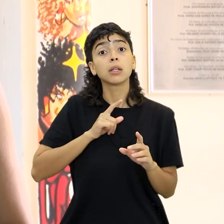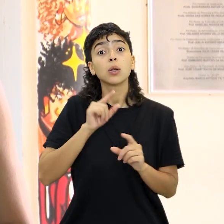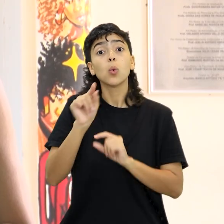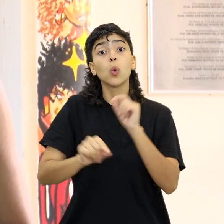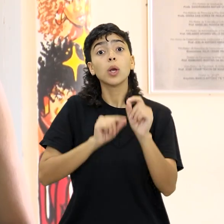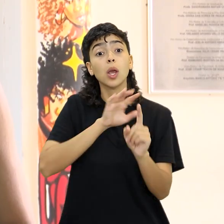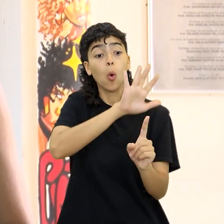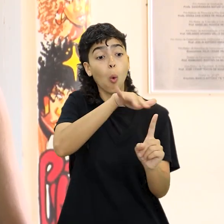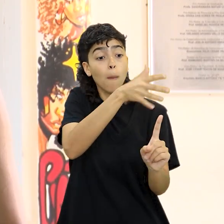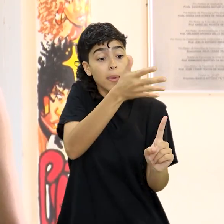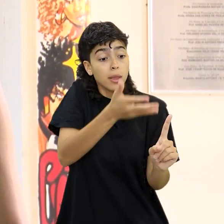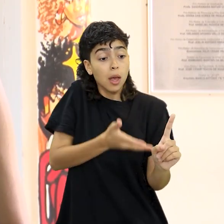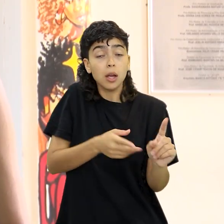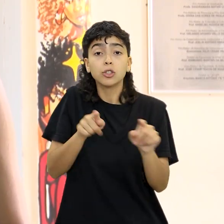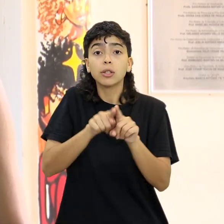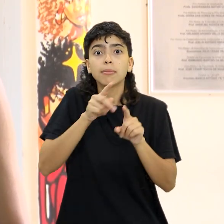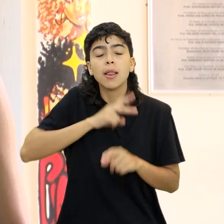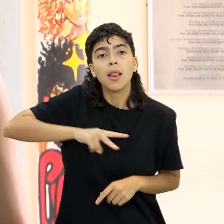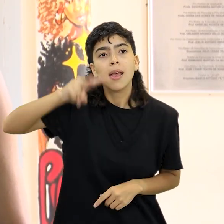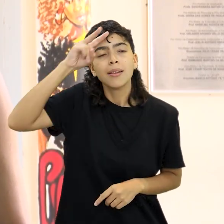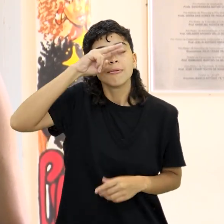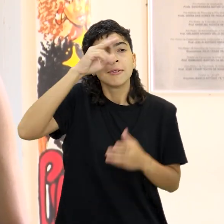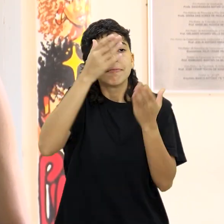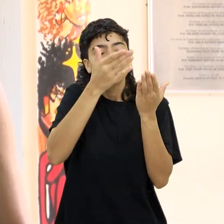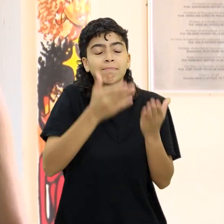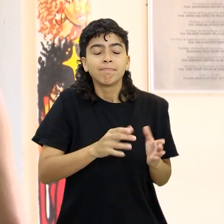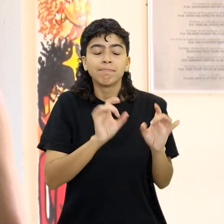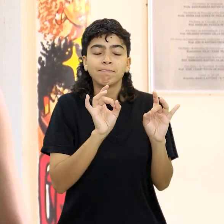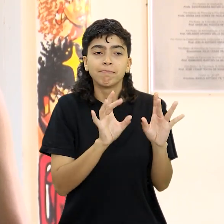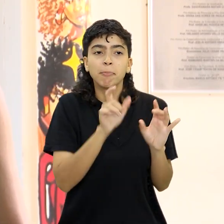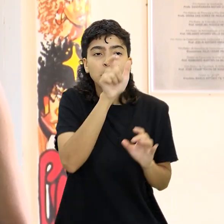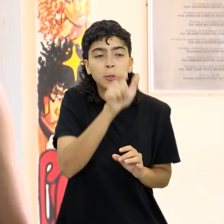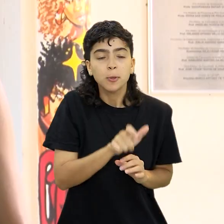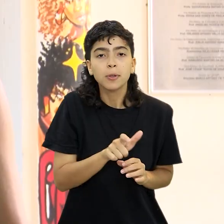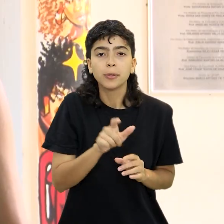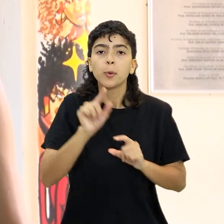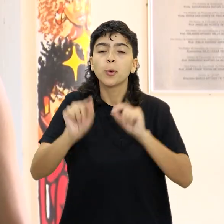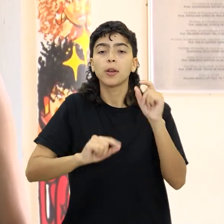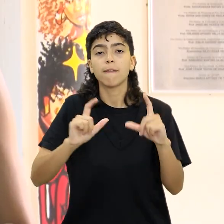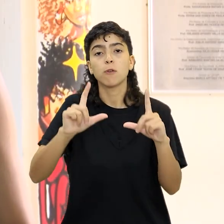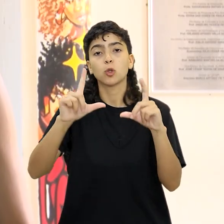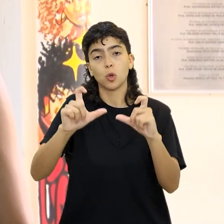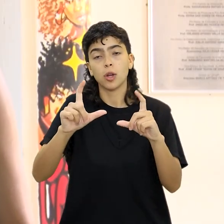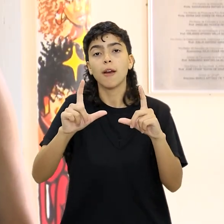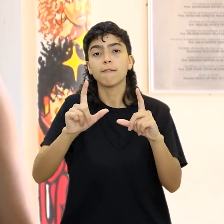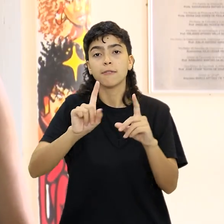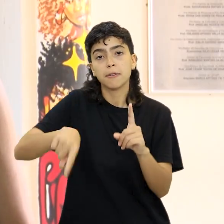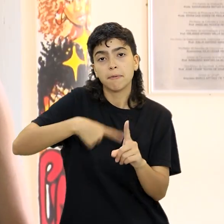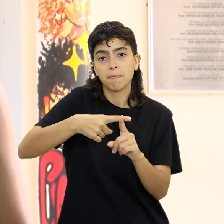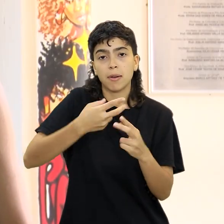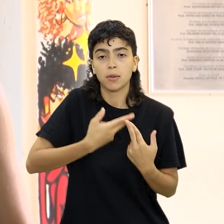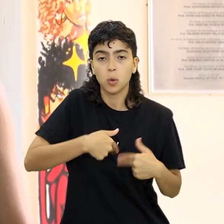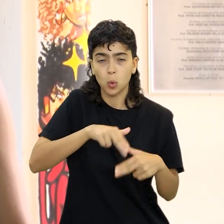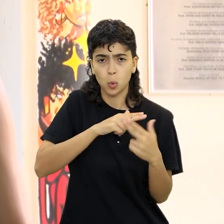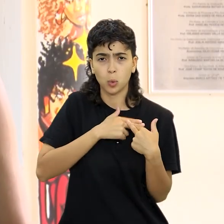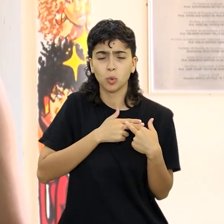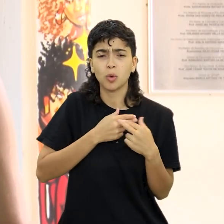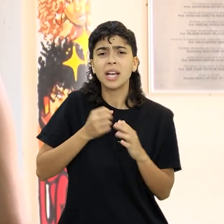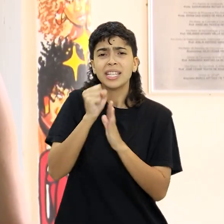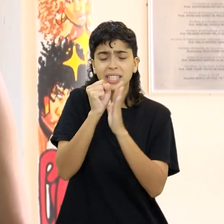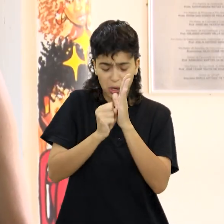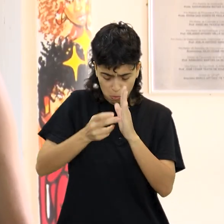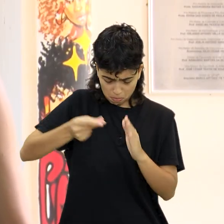homenagear e lembrar-se de pessoas queridas é a fotografia pós-mortem, uma prática tão comum em séculos passados e